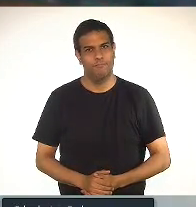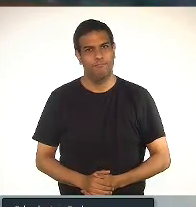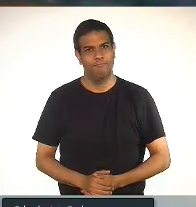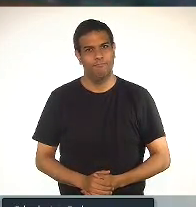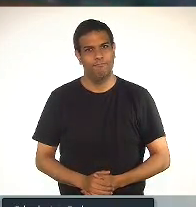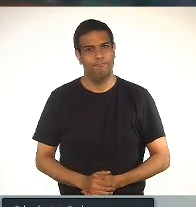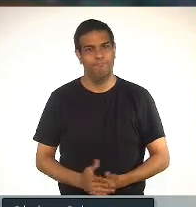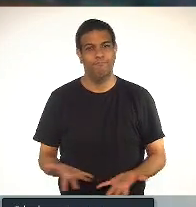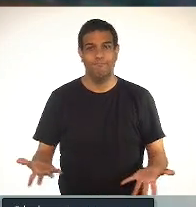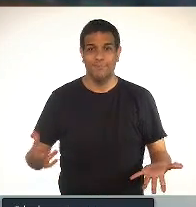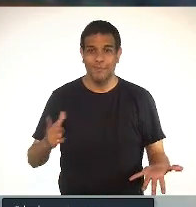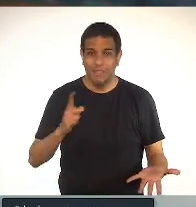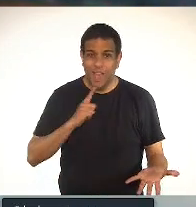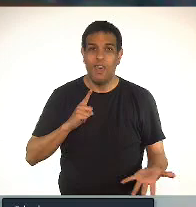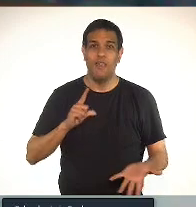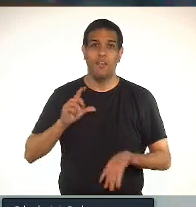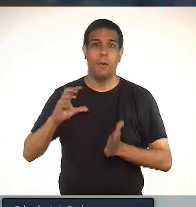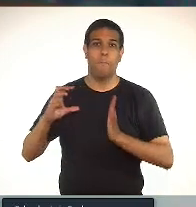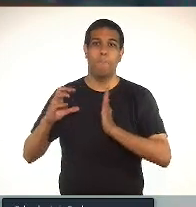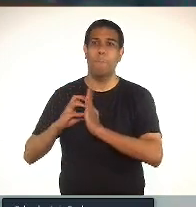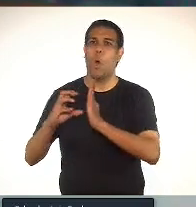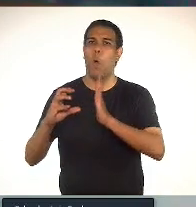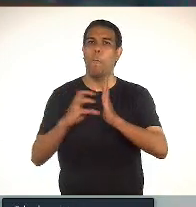Em partidos